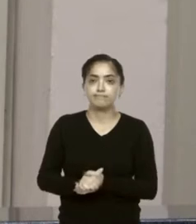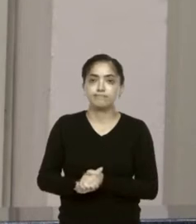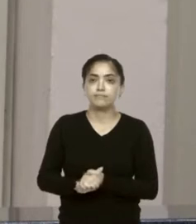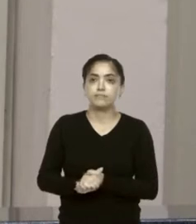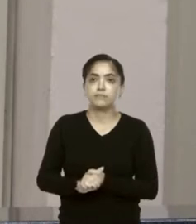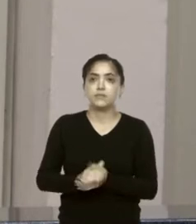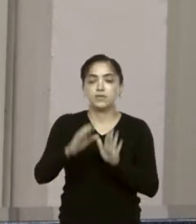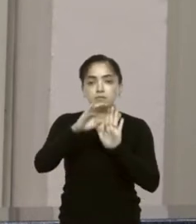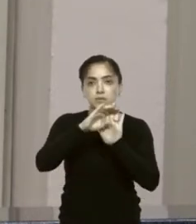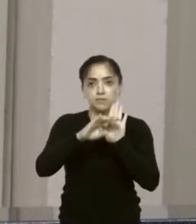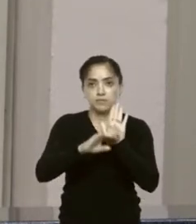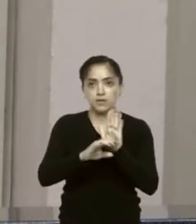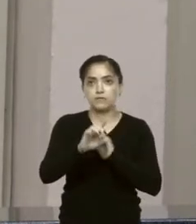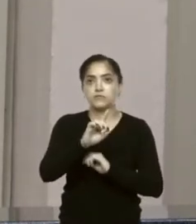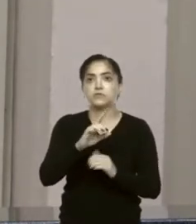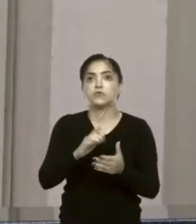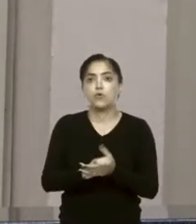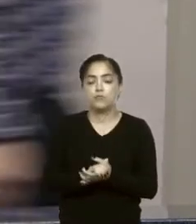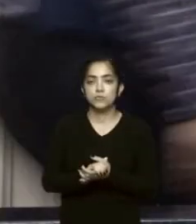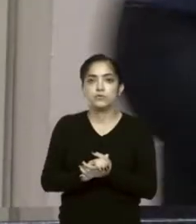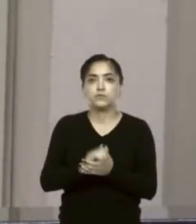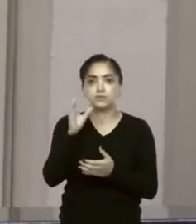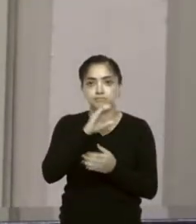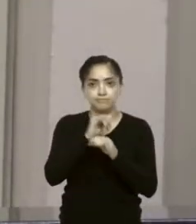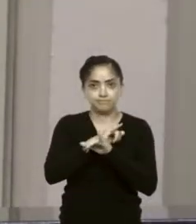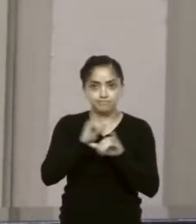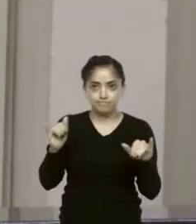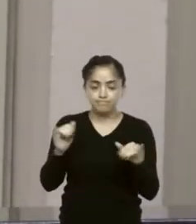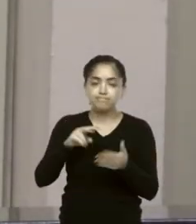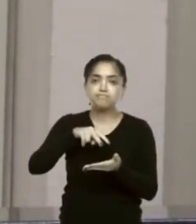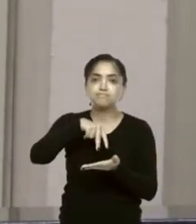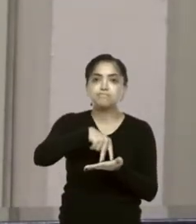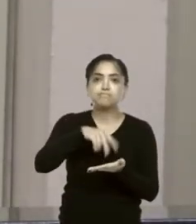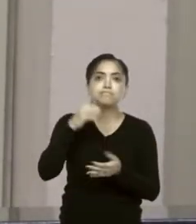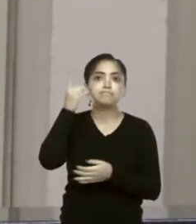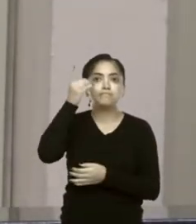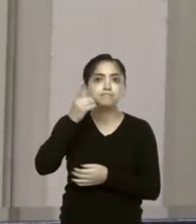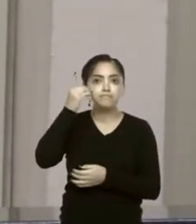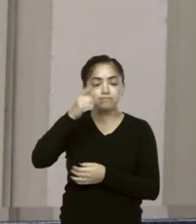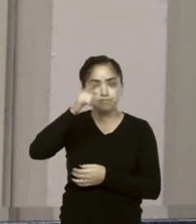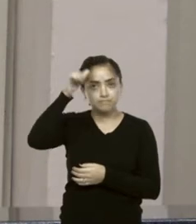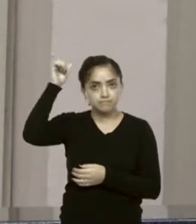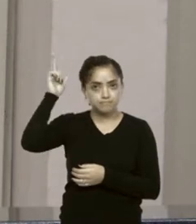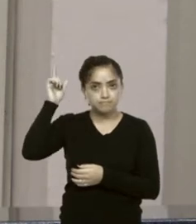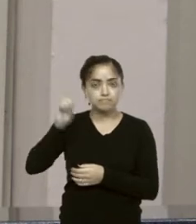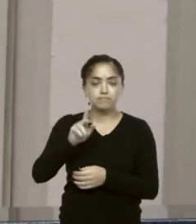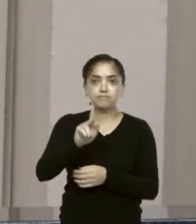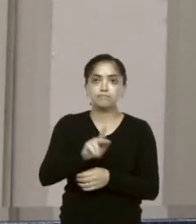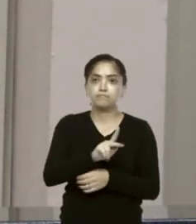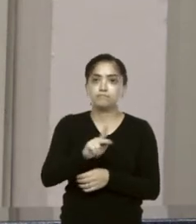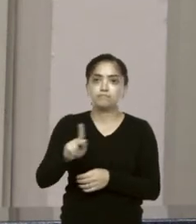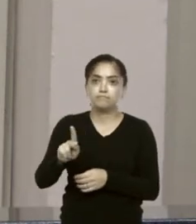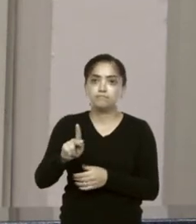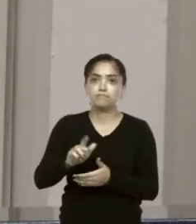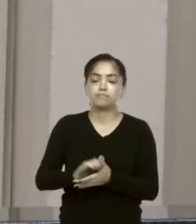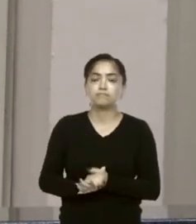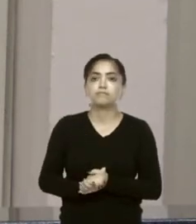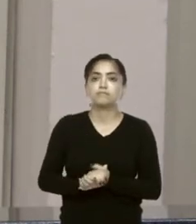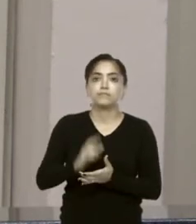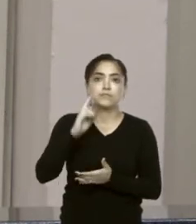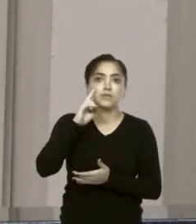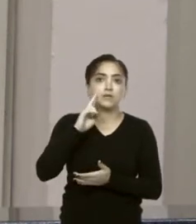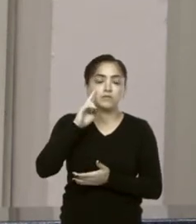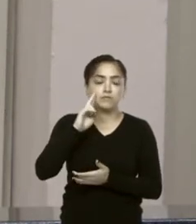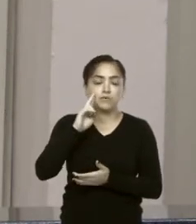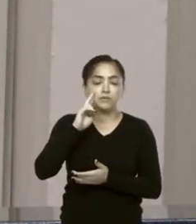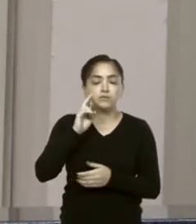Breves comunicações. Fizeram uso da palavra os senhores deputados Sargento Lima, Padre Pedro Baldiceira, Gessé Lopes e Ivan Natz.